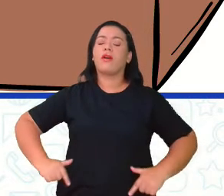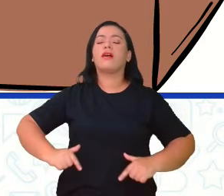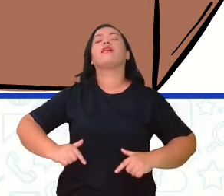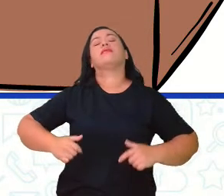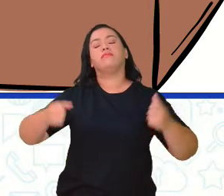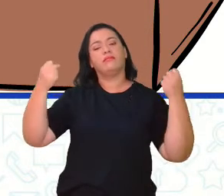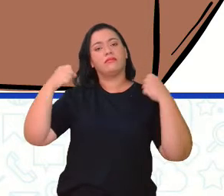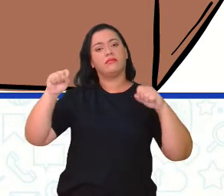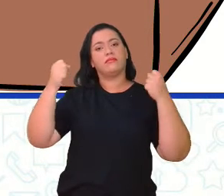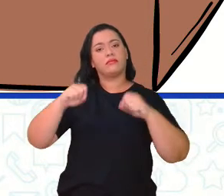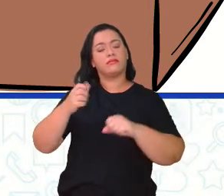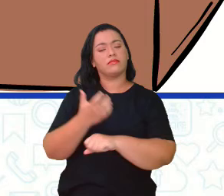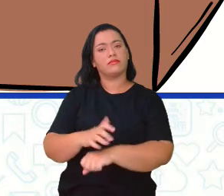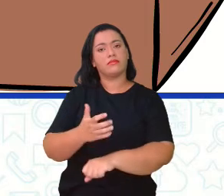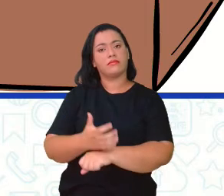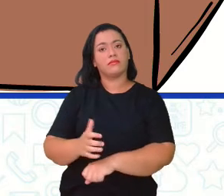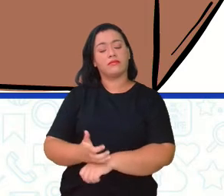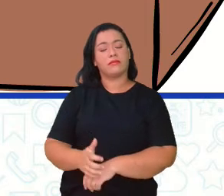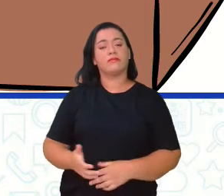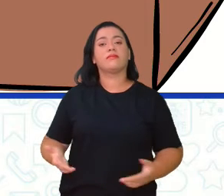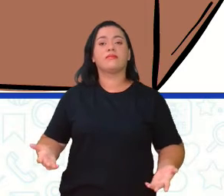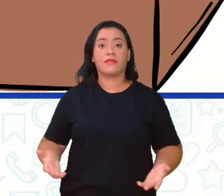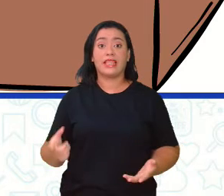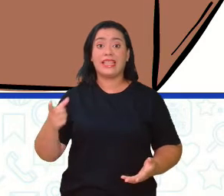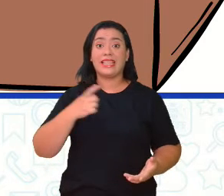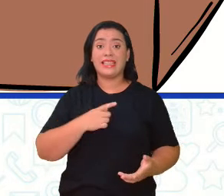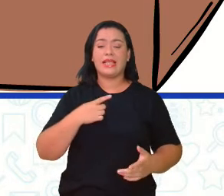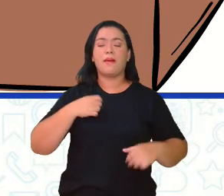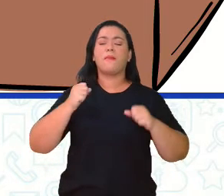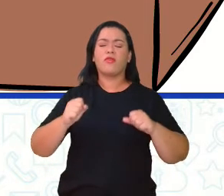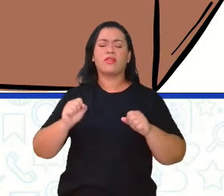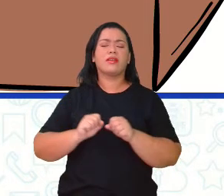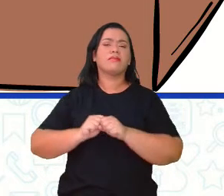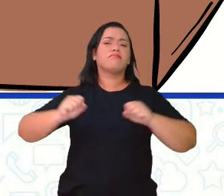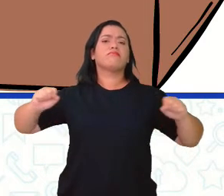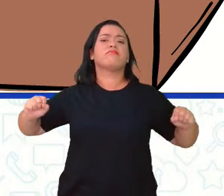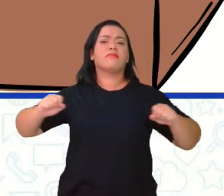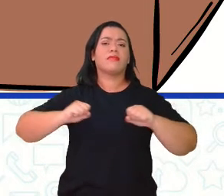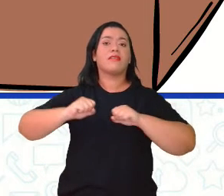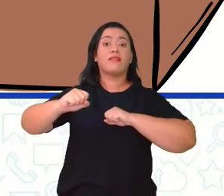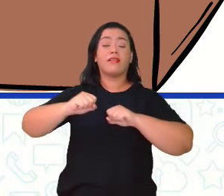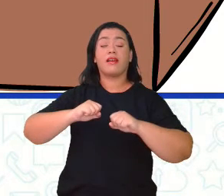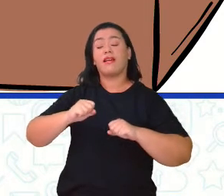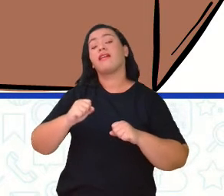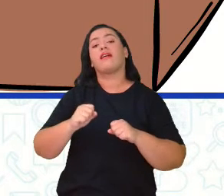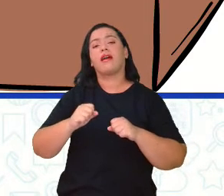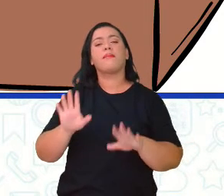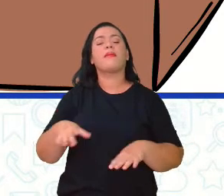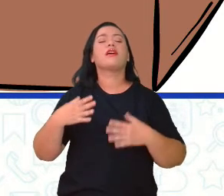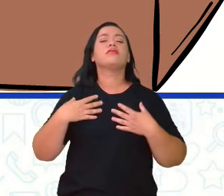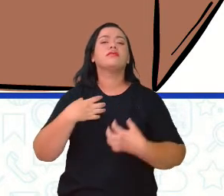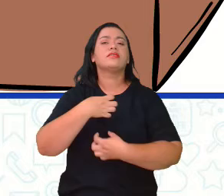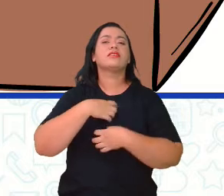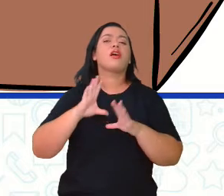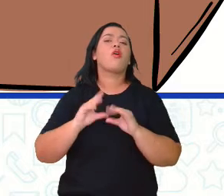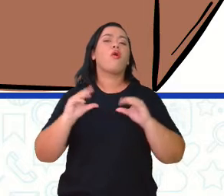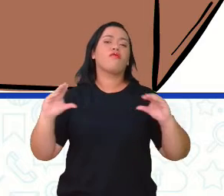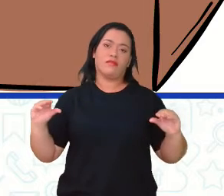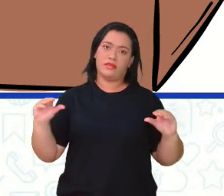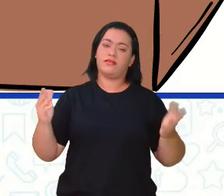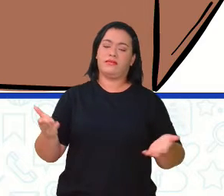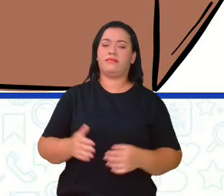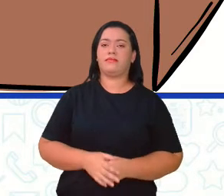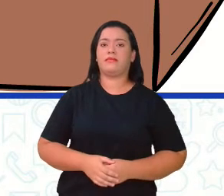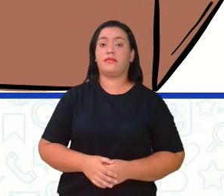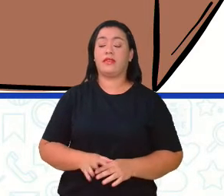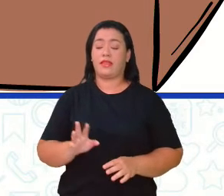corpo nu, para que tivessem mais uma amplitude de movimento, que fosse mais confortável essa prática de exercícios. É importante